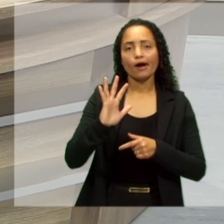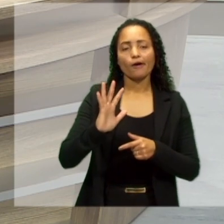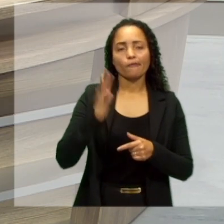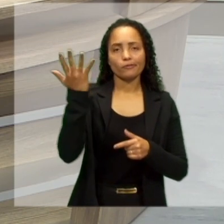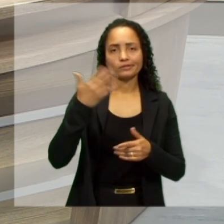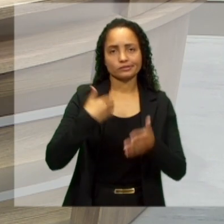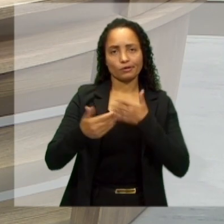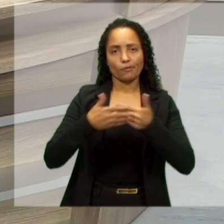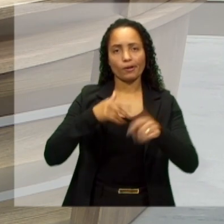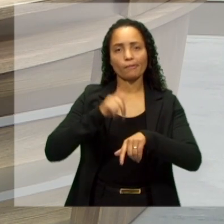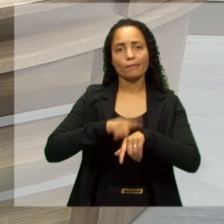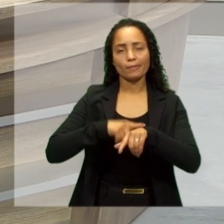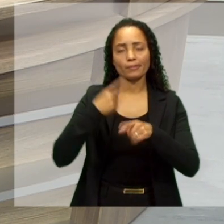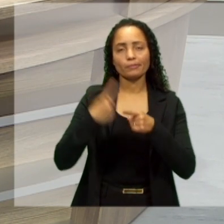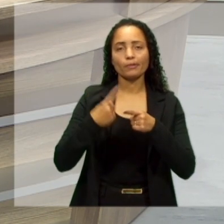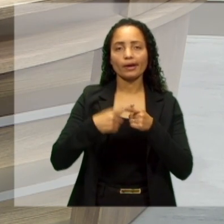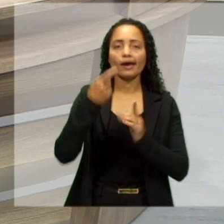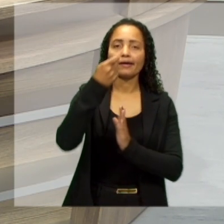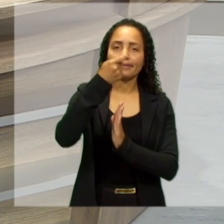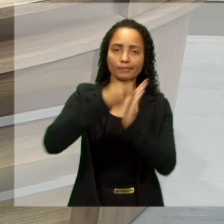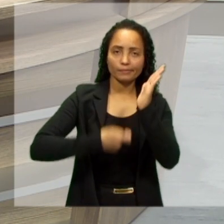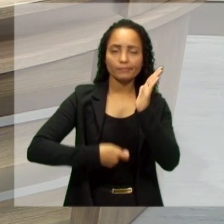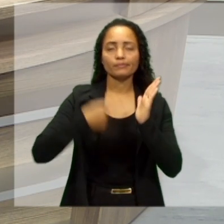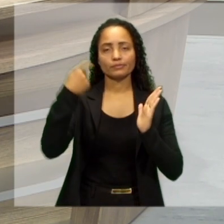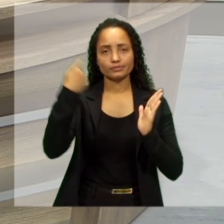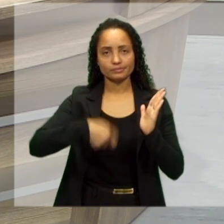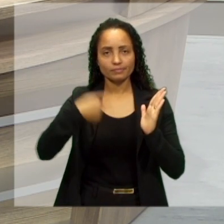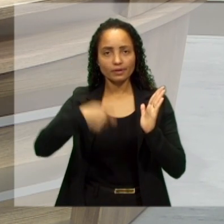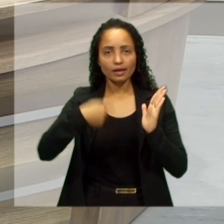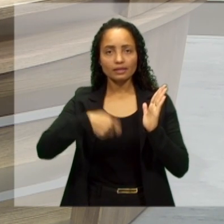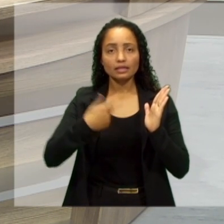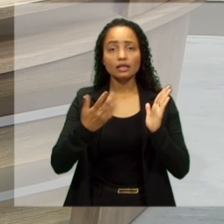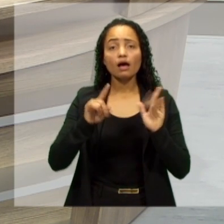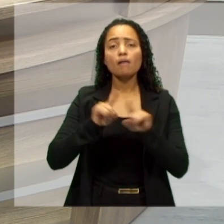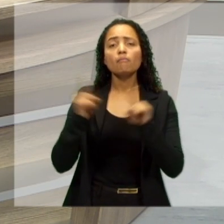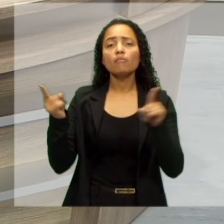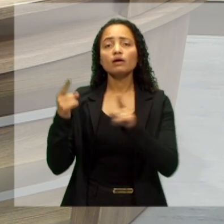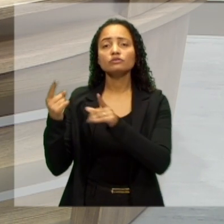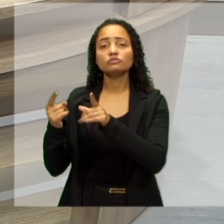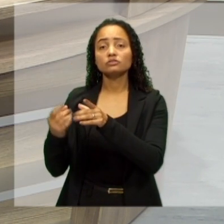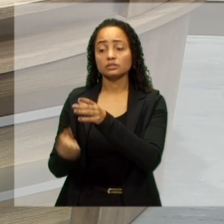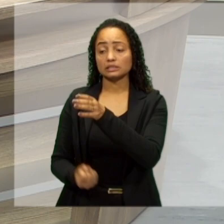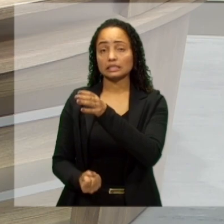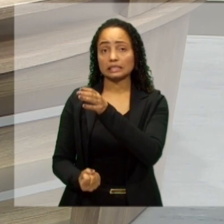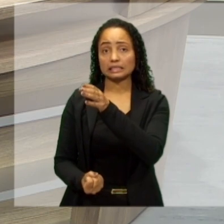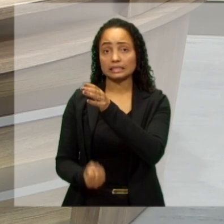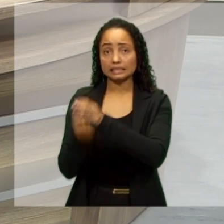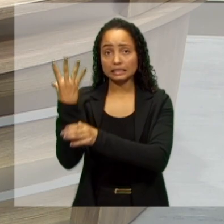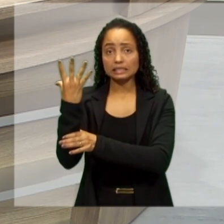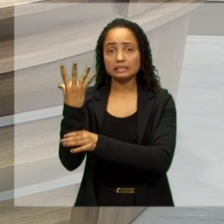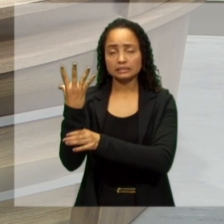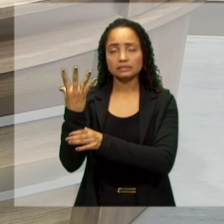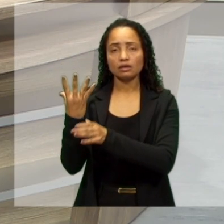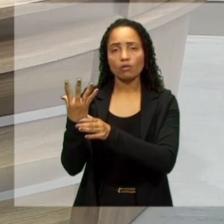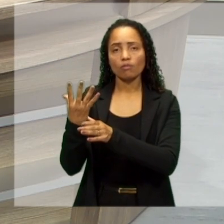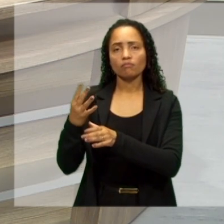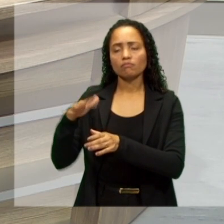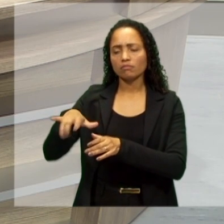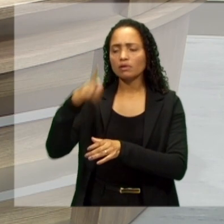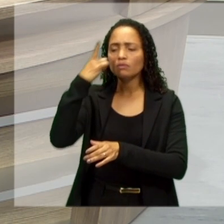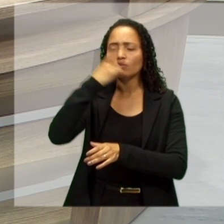que demanda concurso público, tudo isso, né? Mas a criação, a disposição para suprir